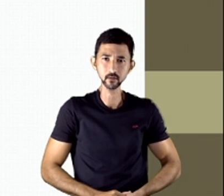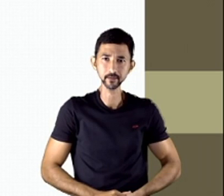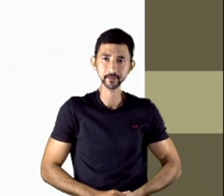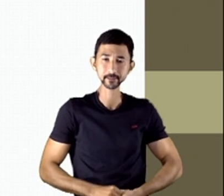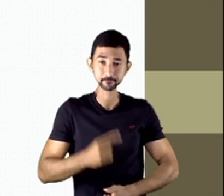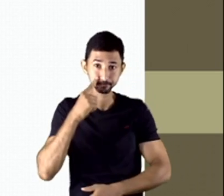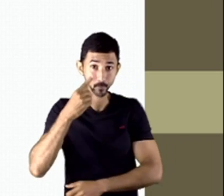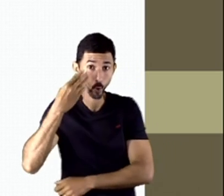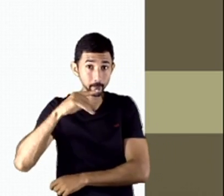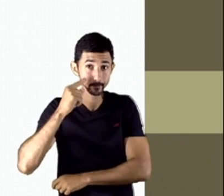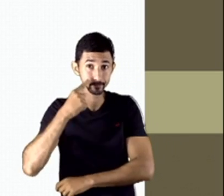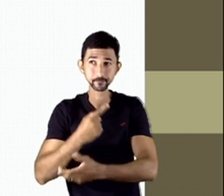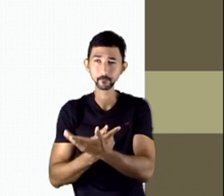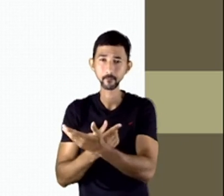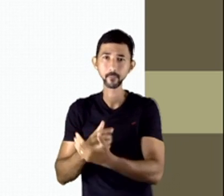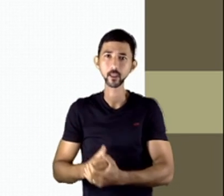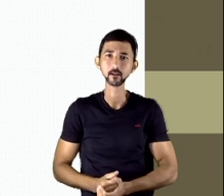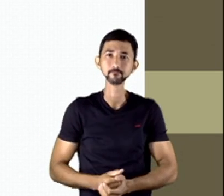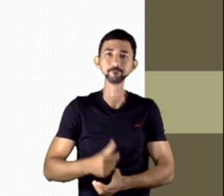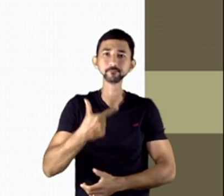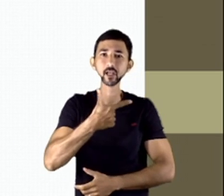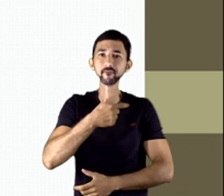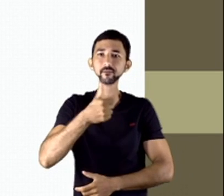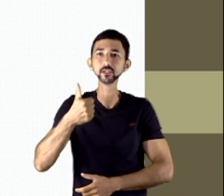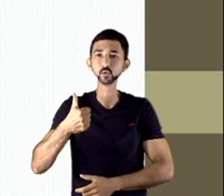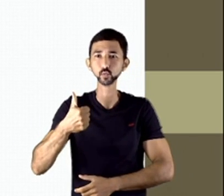Vocês podem perceber que deu